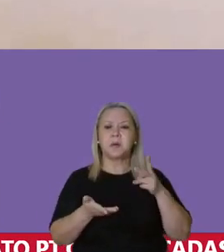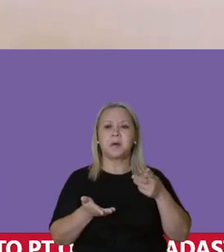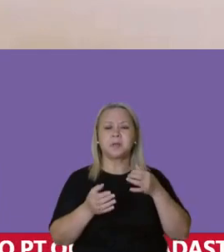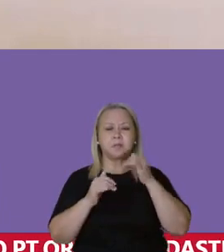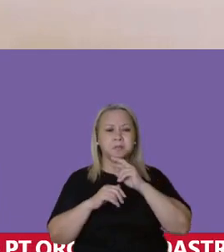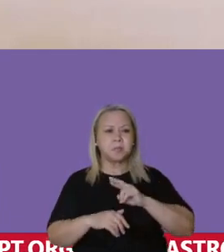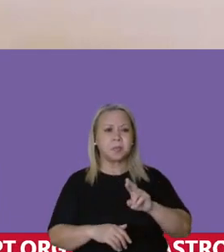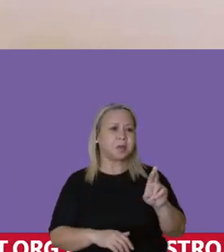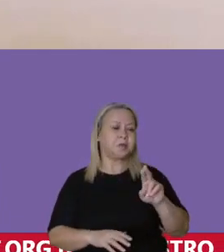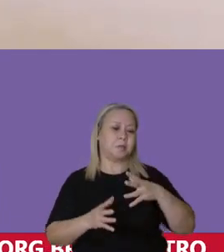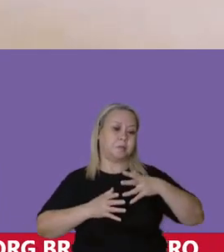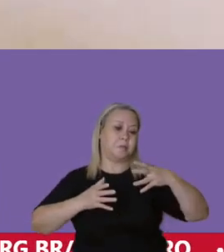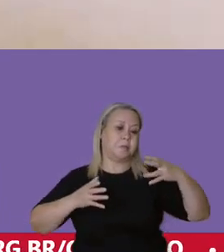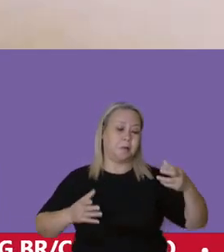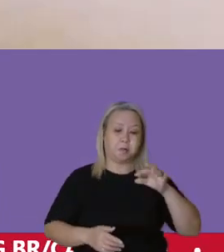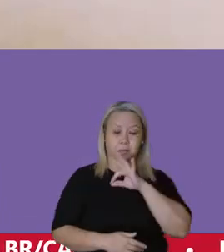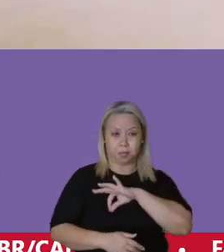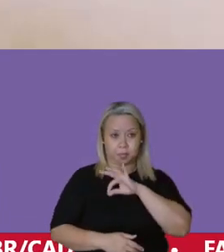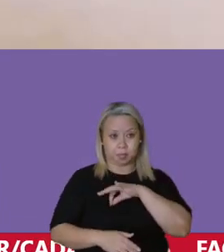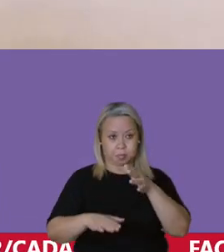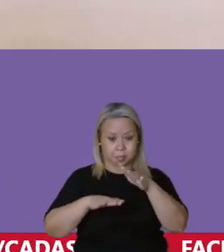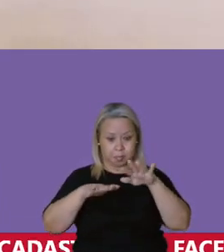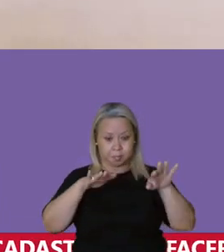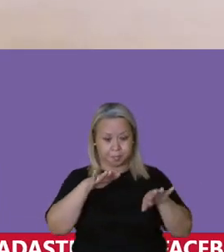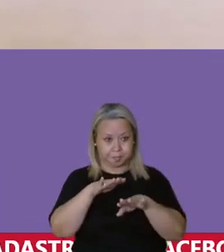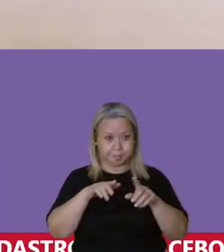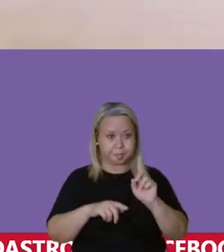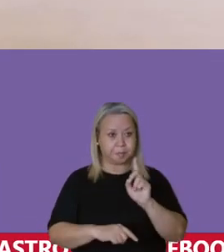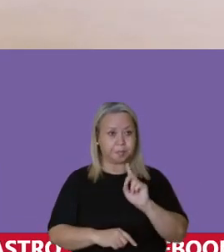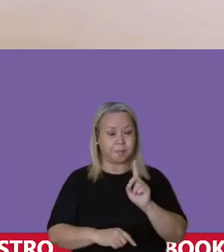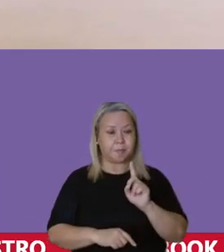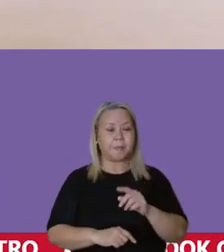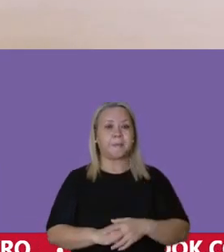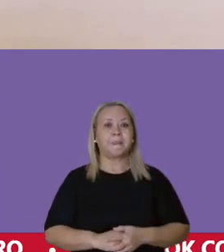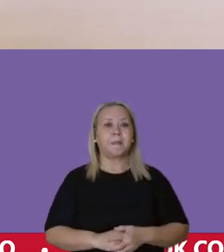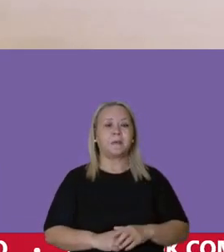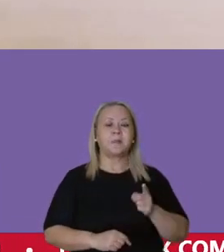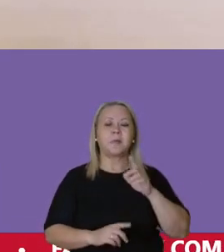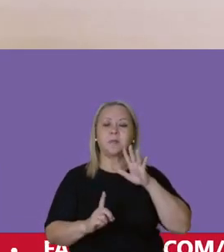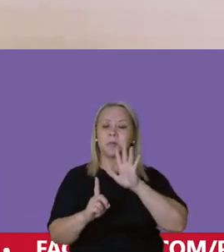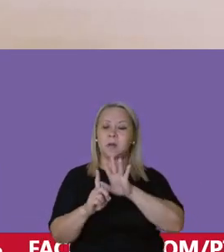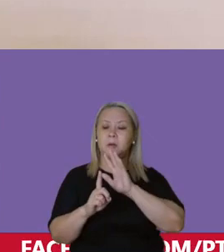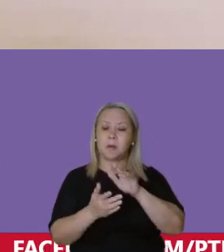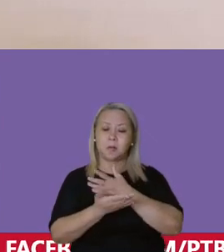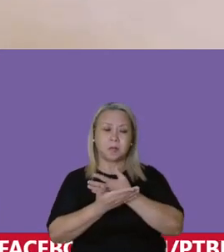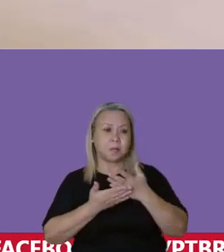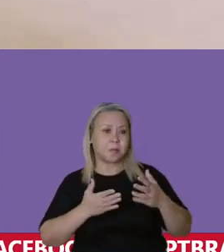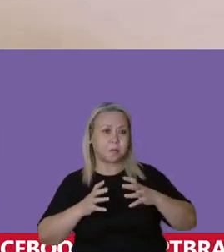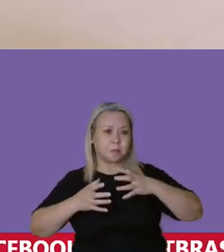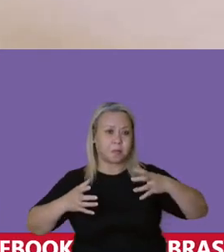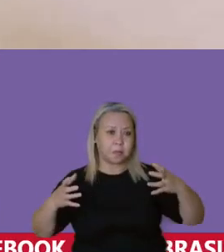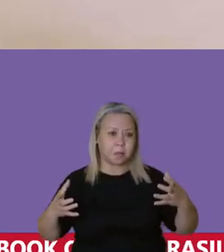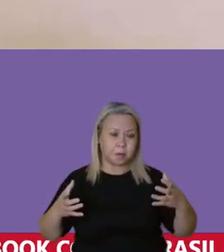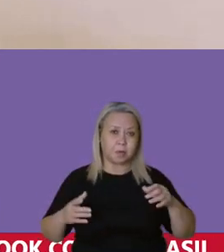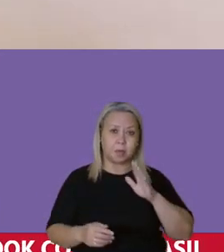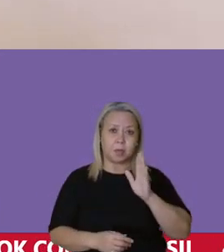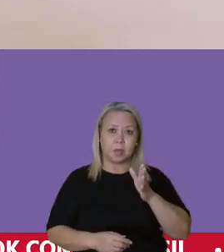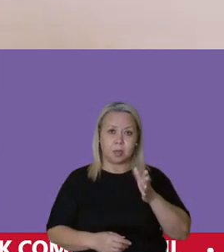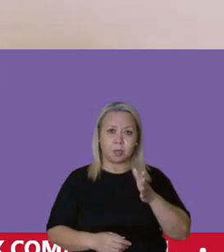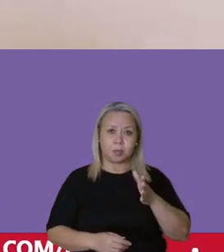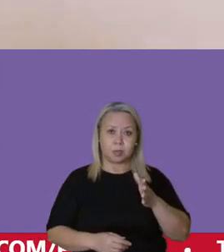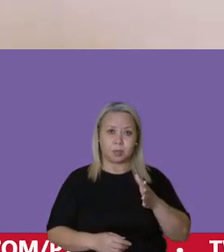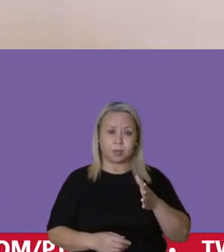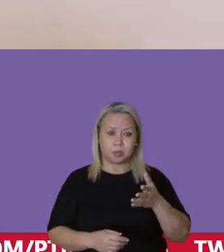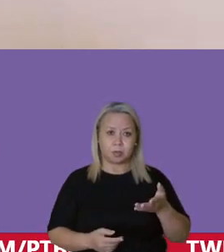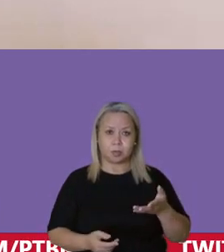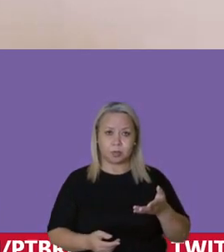grande, desigualdade de renda. Então, desigualdade de renda, a gente não vê um impacto inicialmente muito grande. Já no de